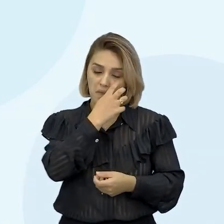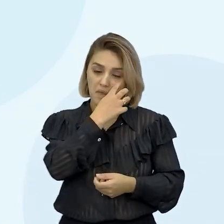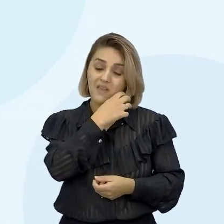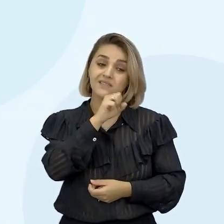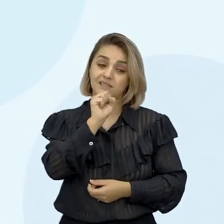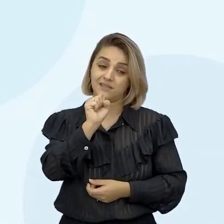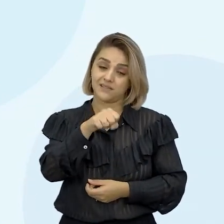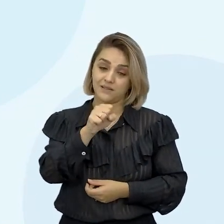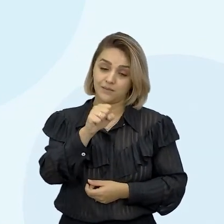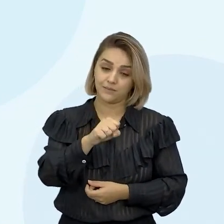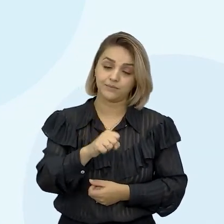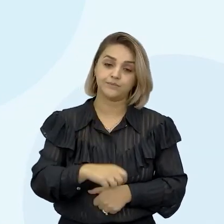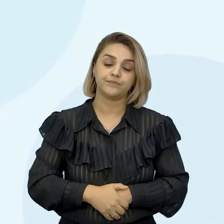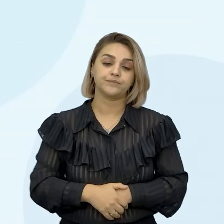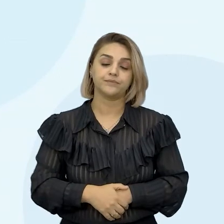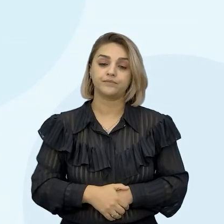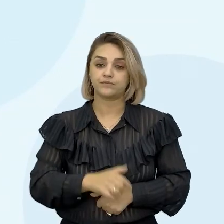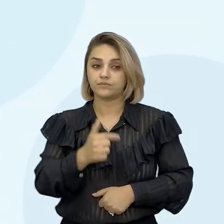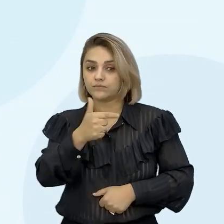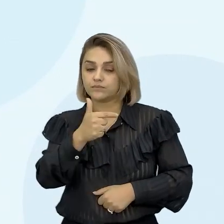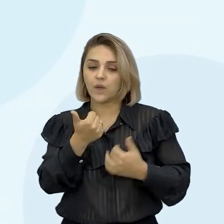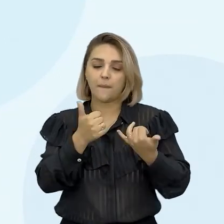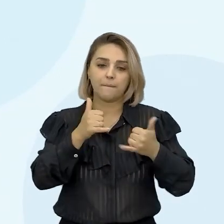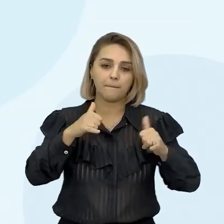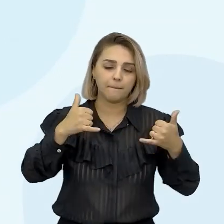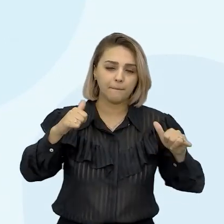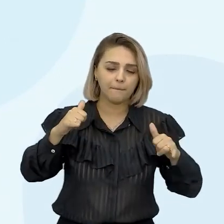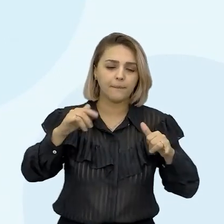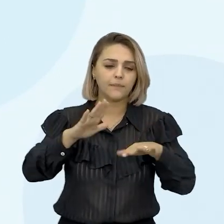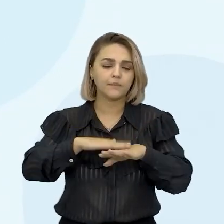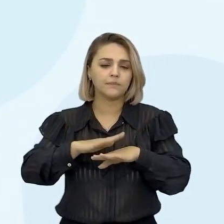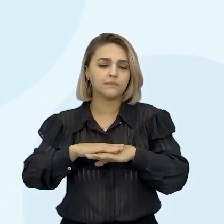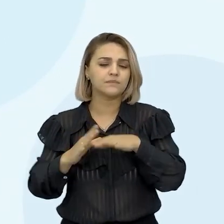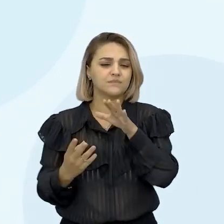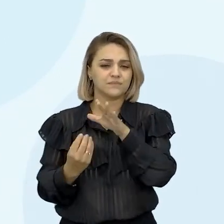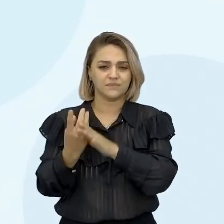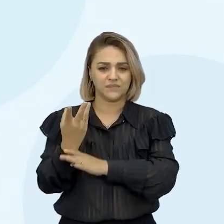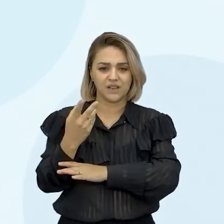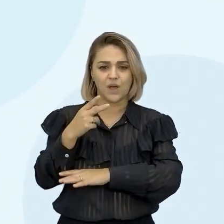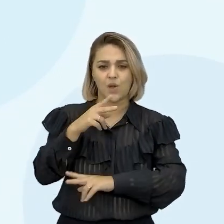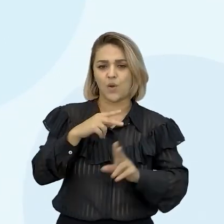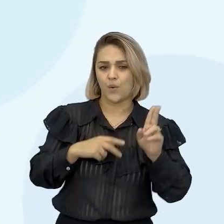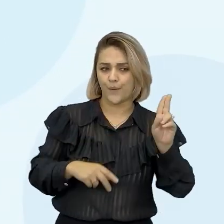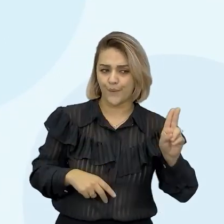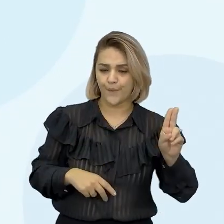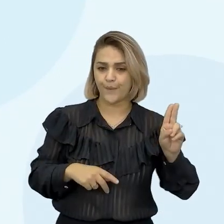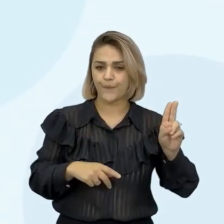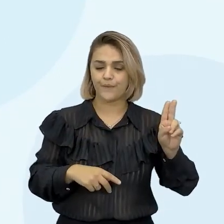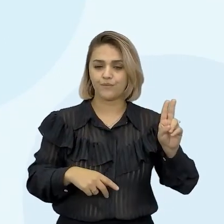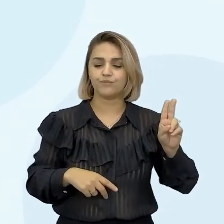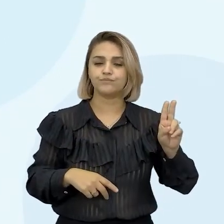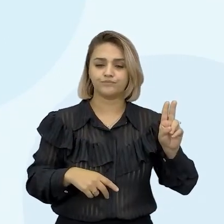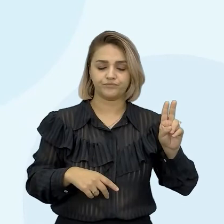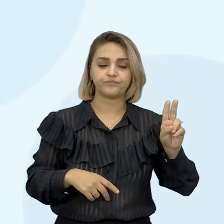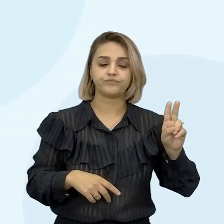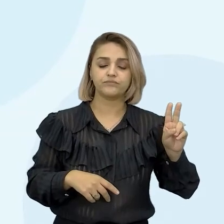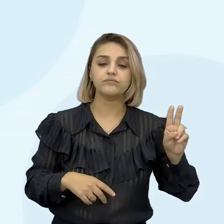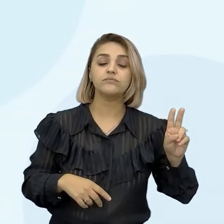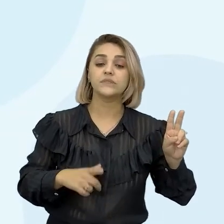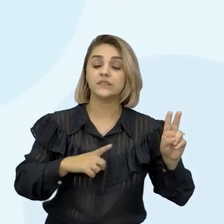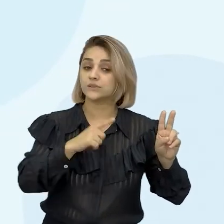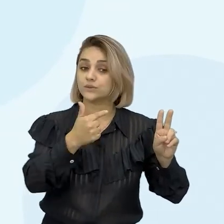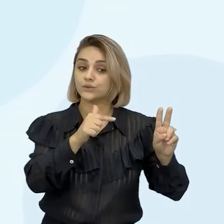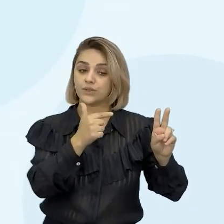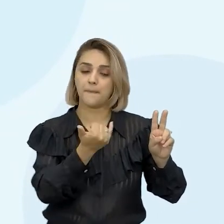isso aí não tem a corrente elétrica que é estabelecida quando eu tenho um e a chave tá fechada não passa a corrente elétrica